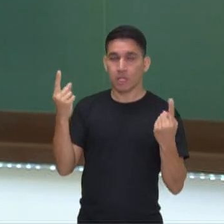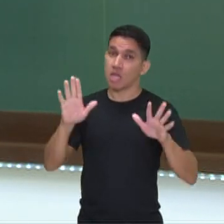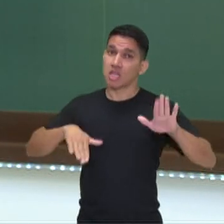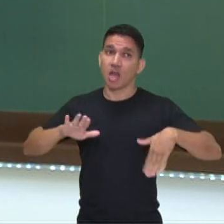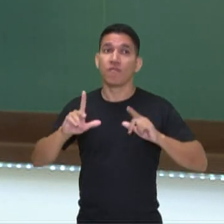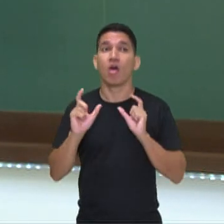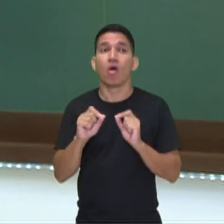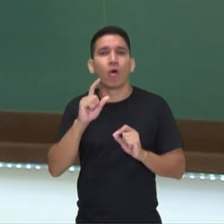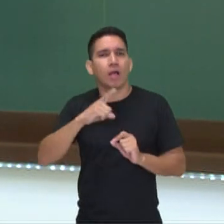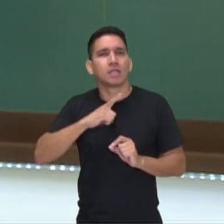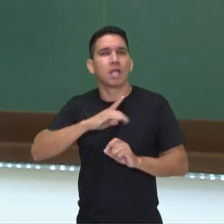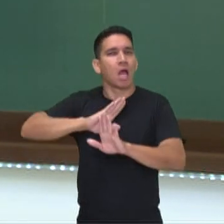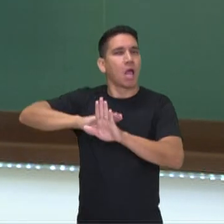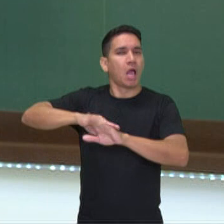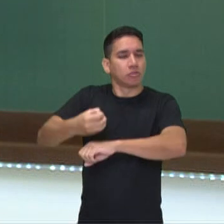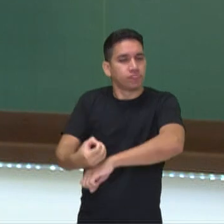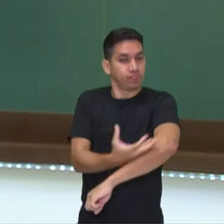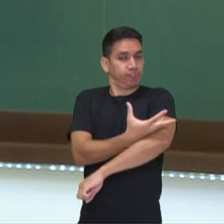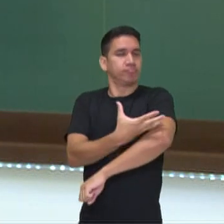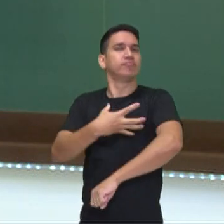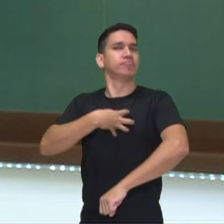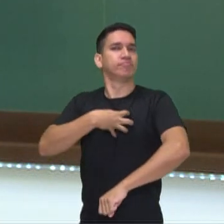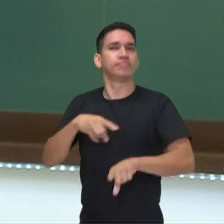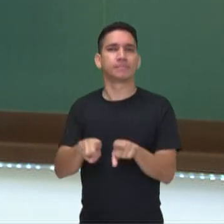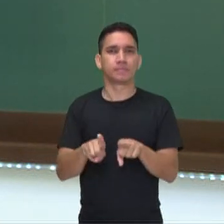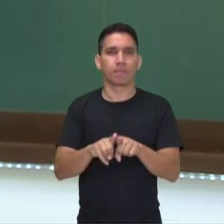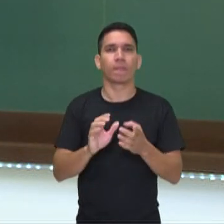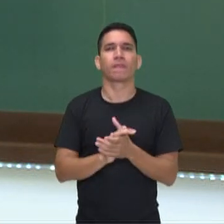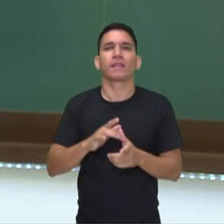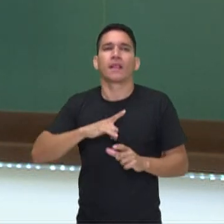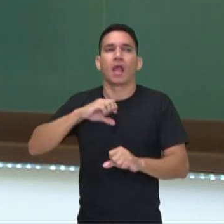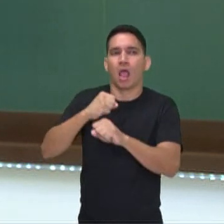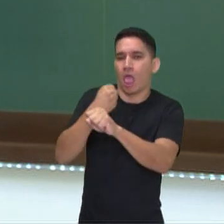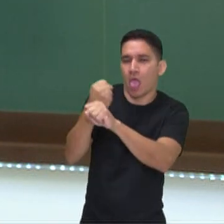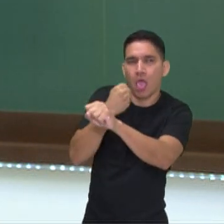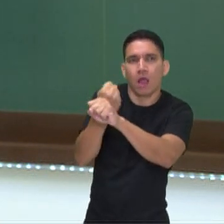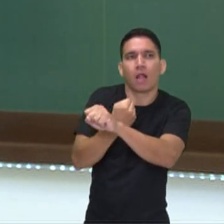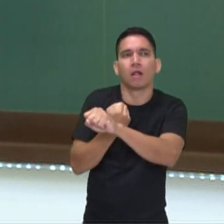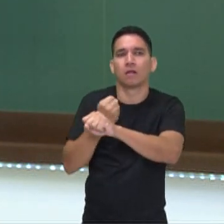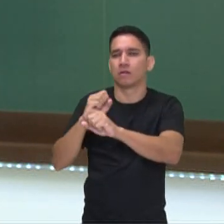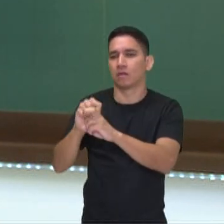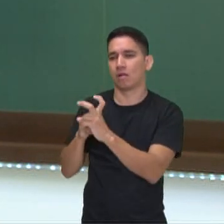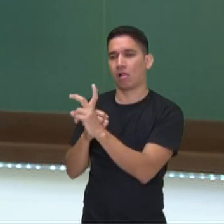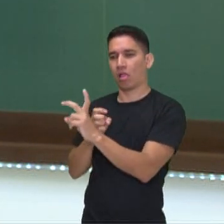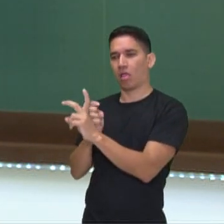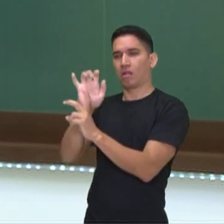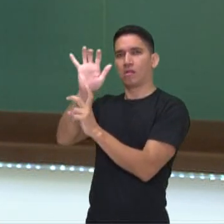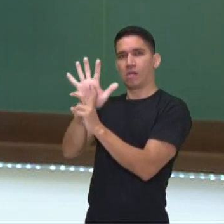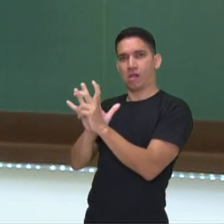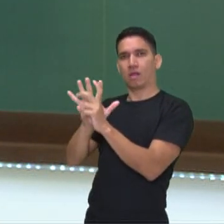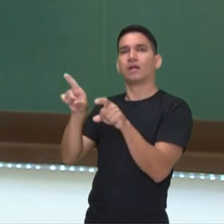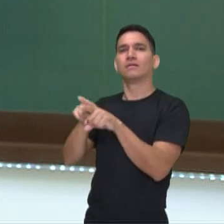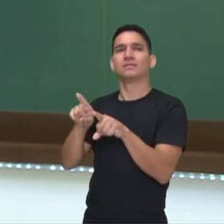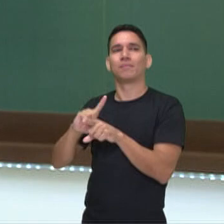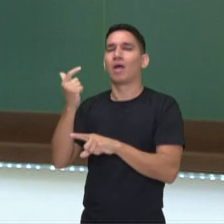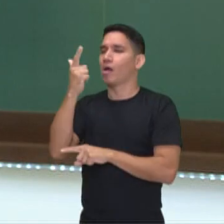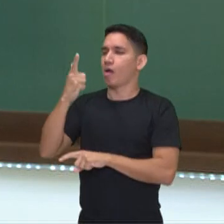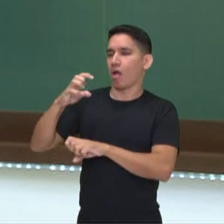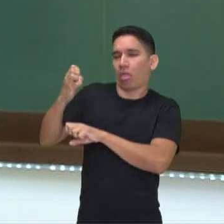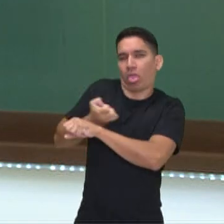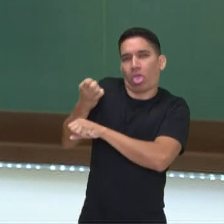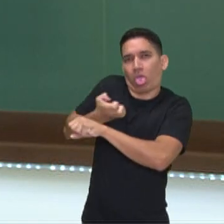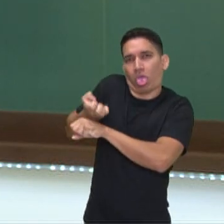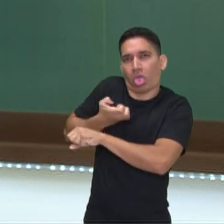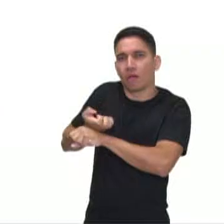até a ideia do sentimentalismo, tudo, né? Que a gente tem a escultura do Bernini, uma escultura do Aleijadinho, né? As